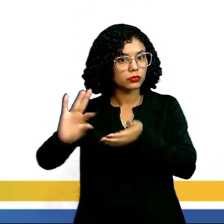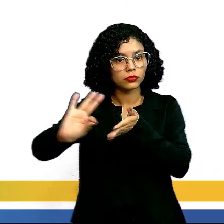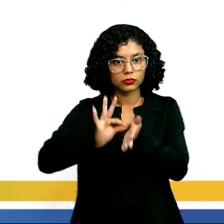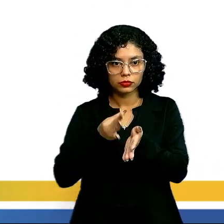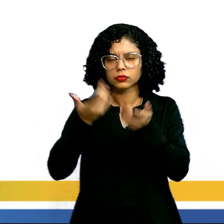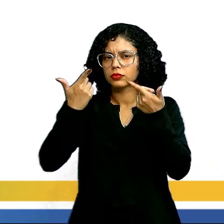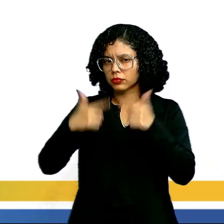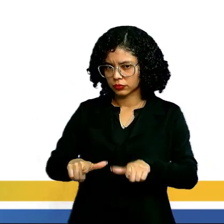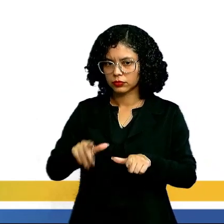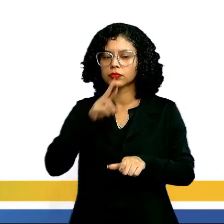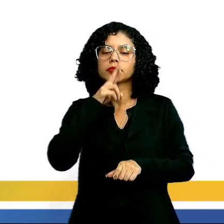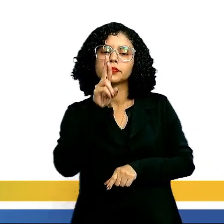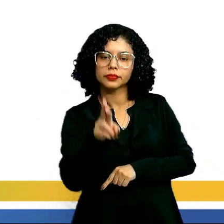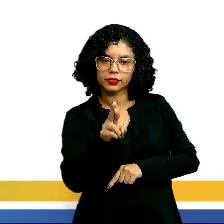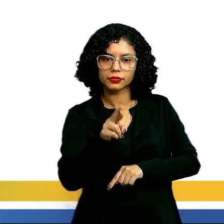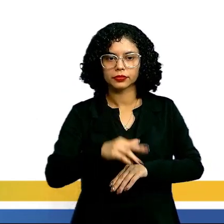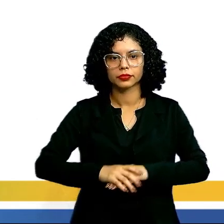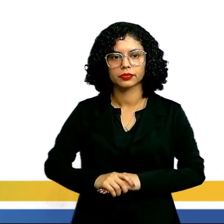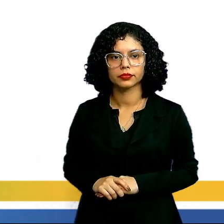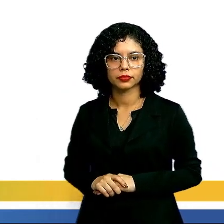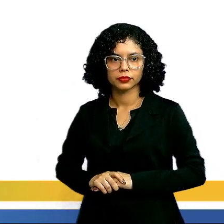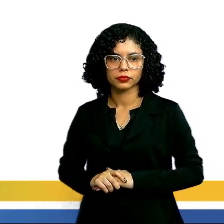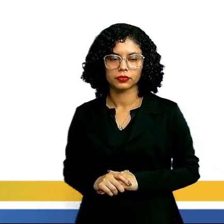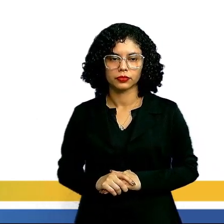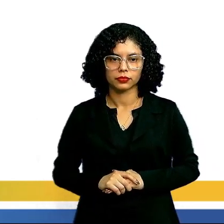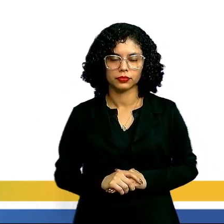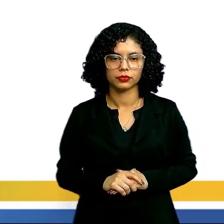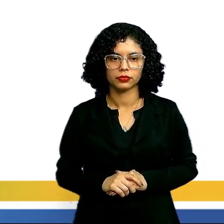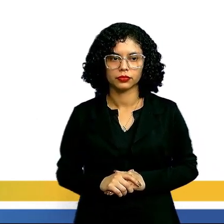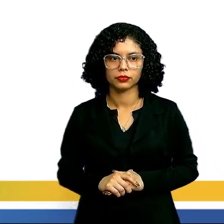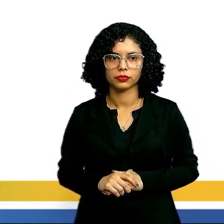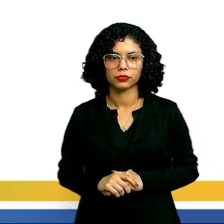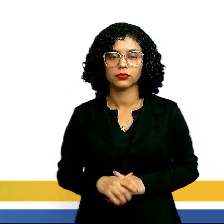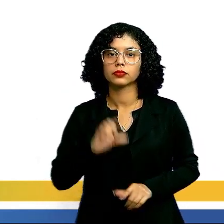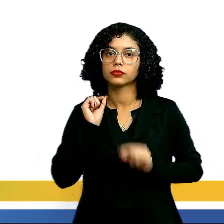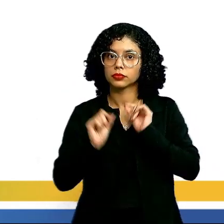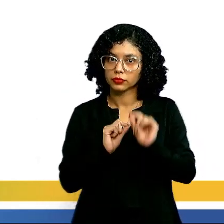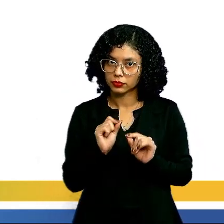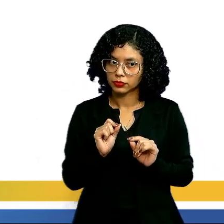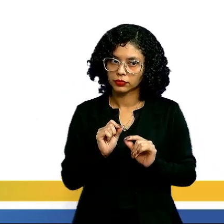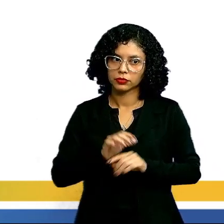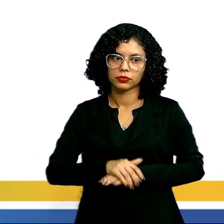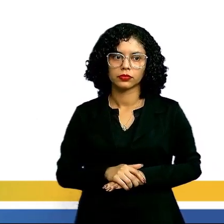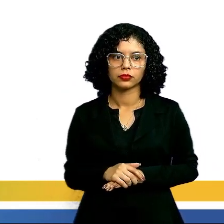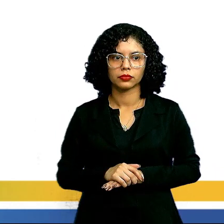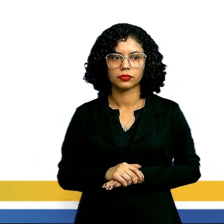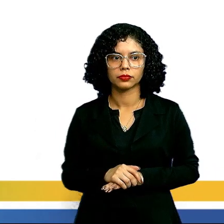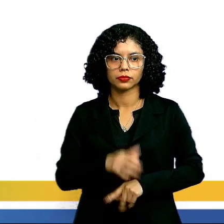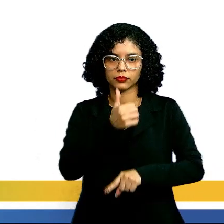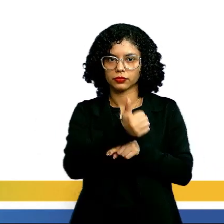O total de pessoas que assinalaram chato corresponde a